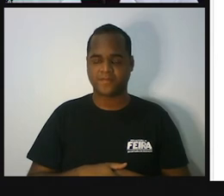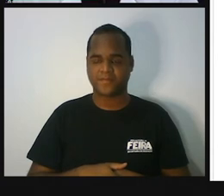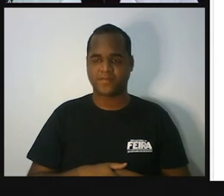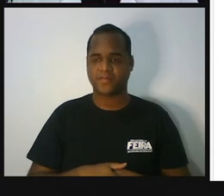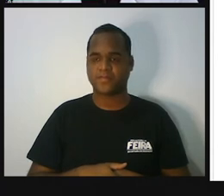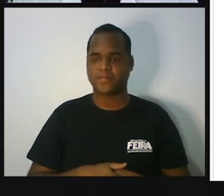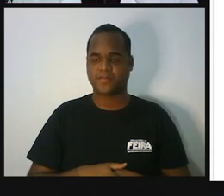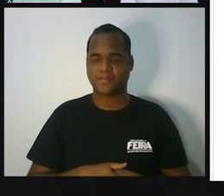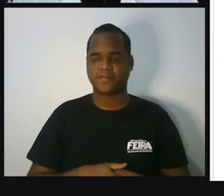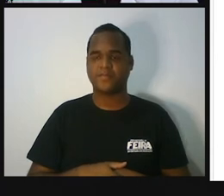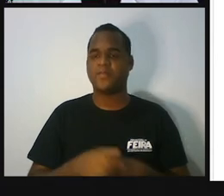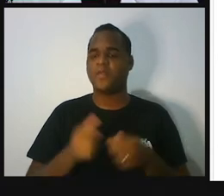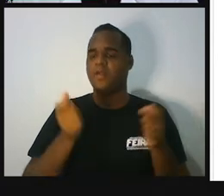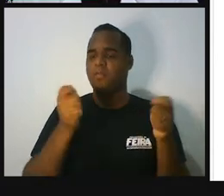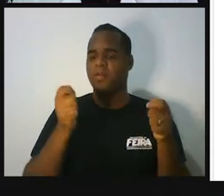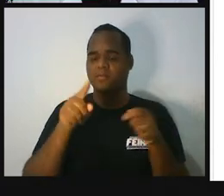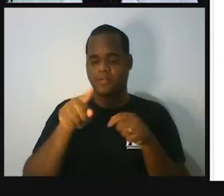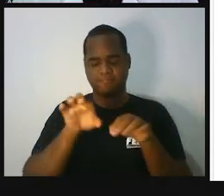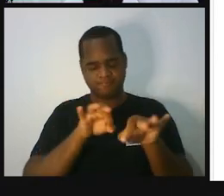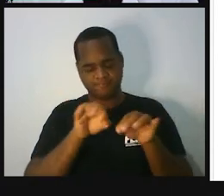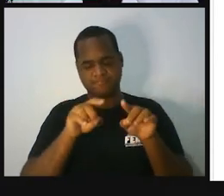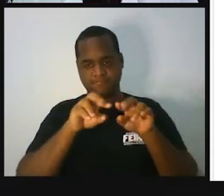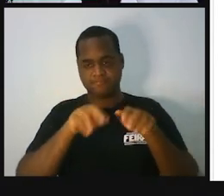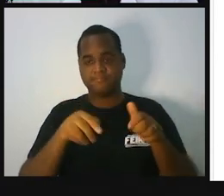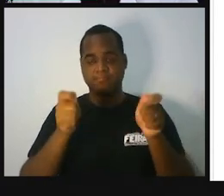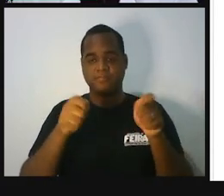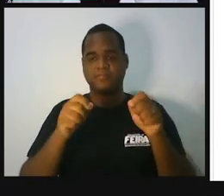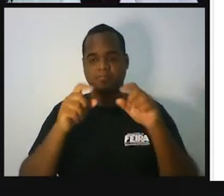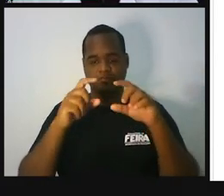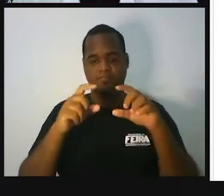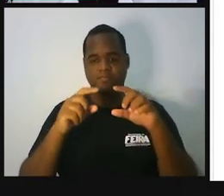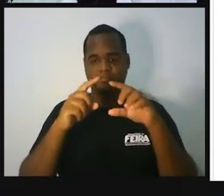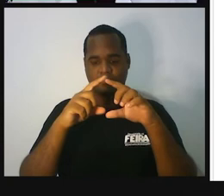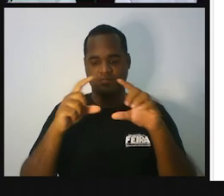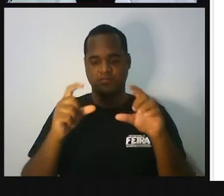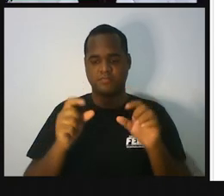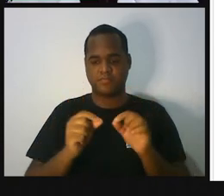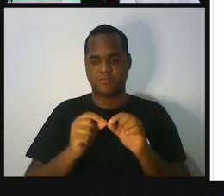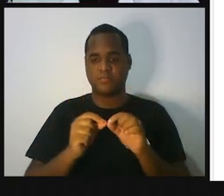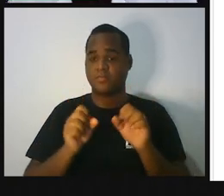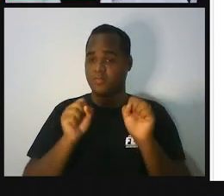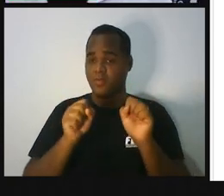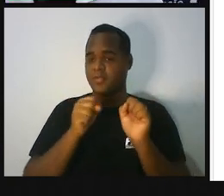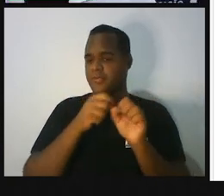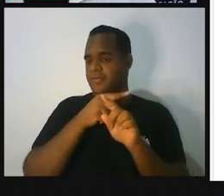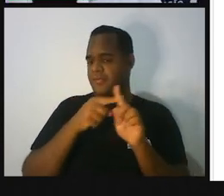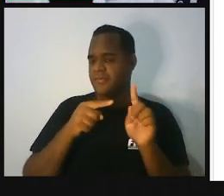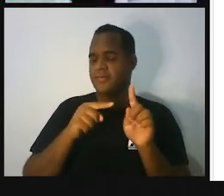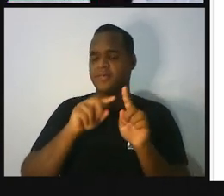O que é possível você fazer usando um transferidor manualmente certo